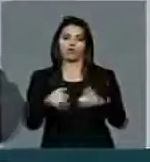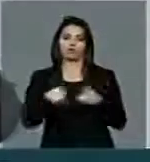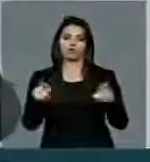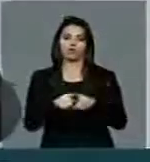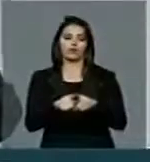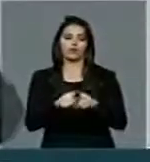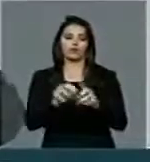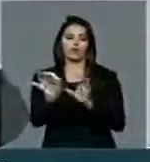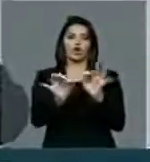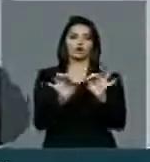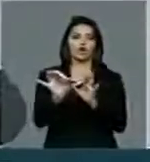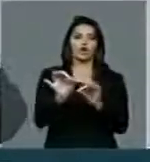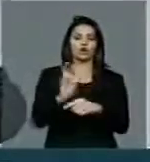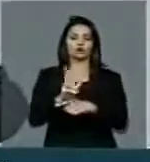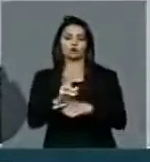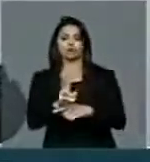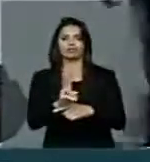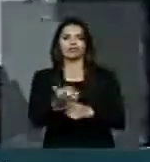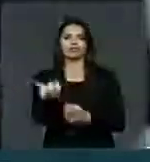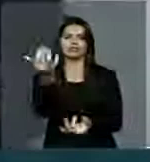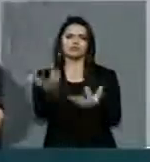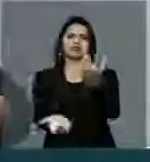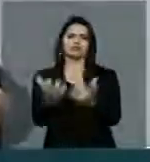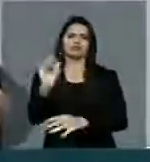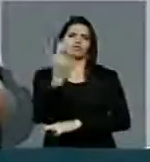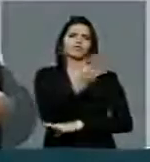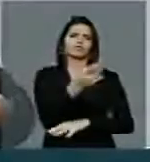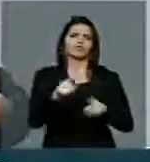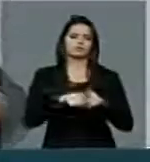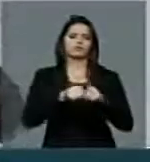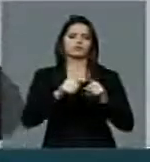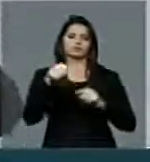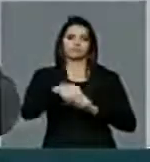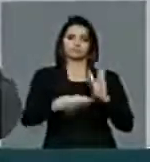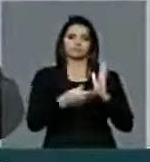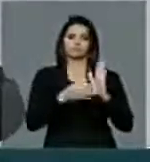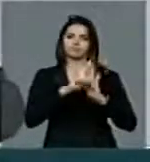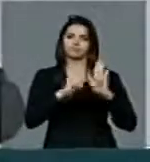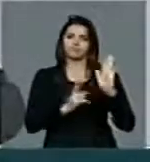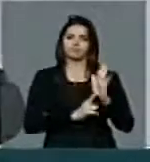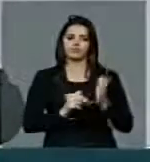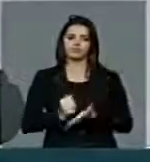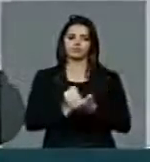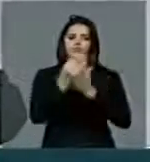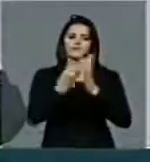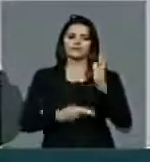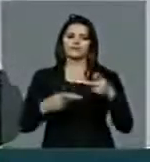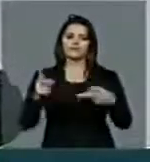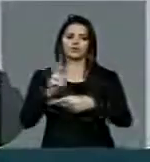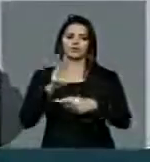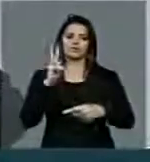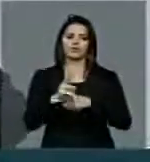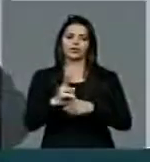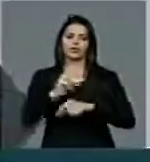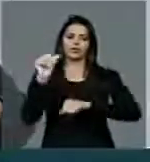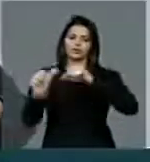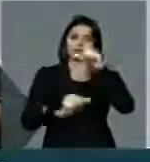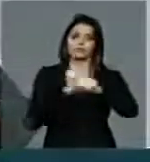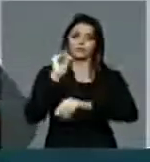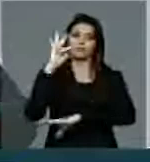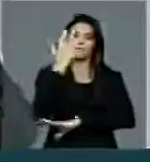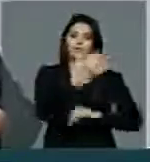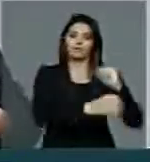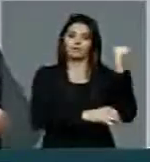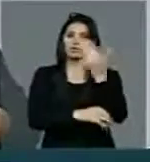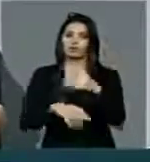novo regulamento sobre isso. Também está sendo feito. Essa casa pediu um programa de apoio e incentivo à preservação e recuperação do meio ambiente, pagamento de